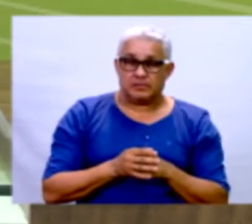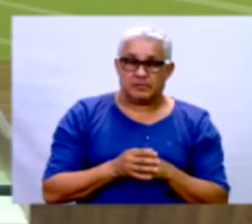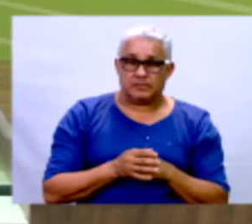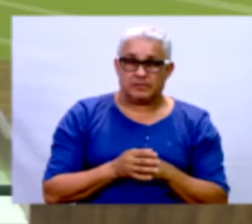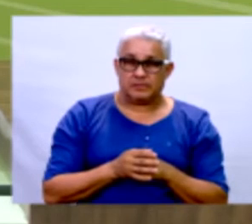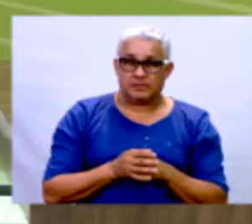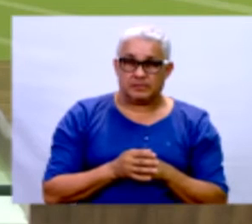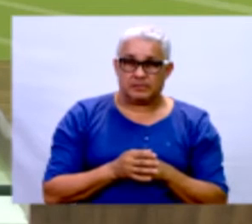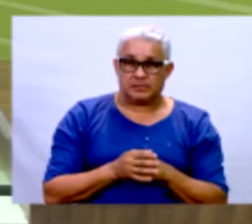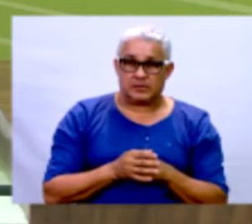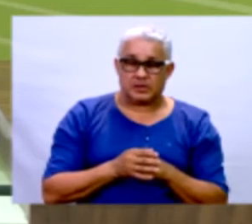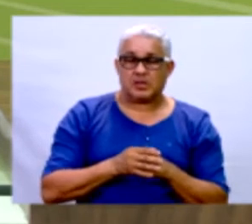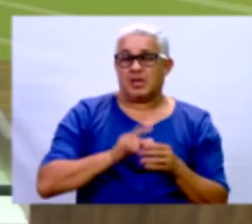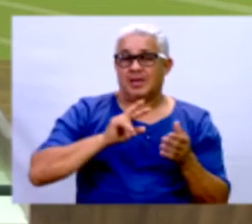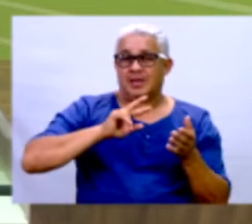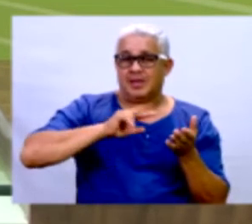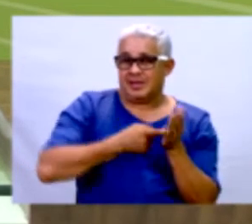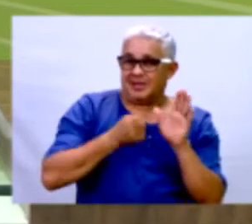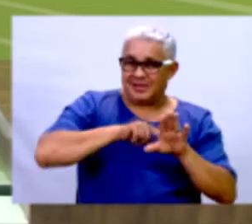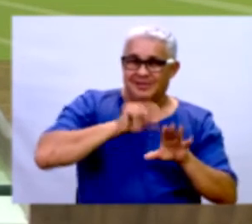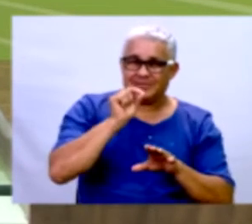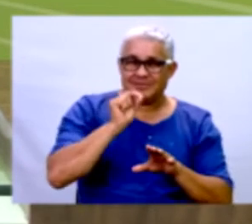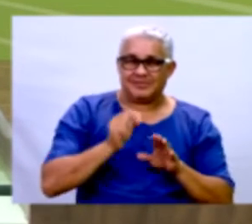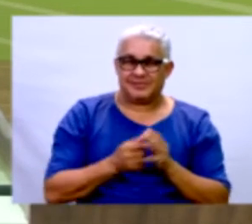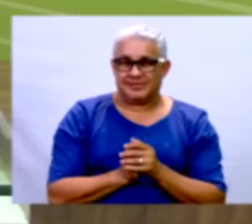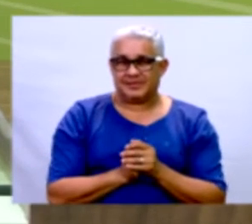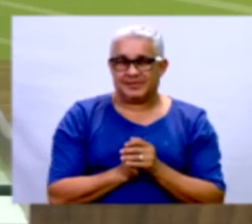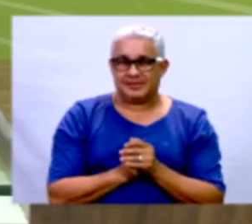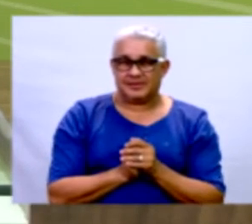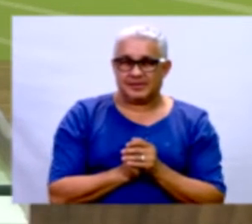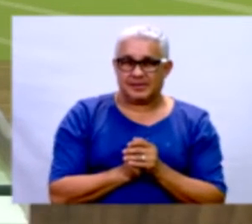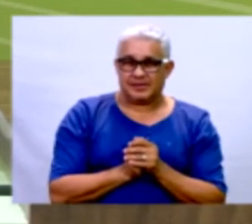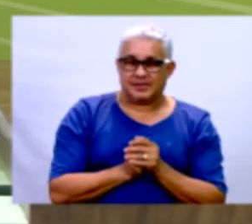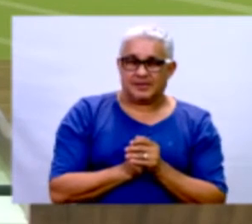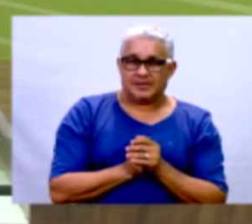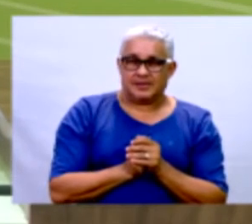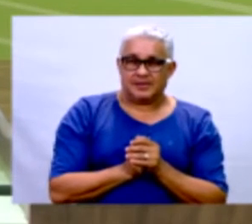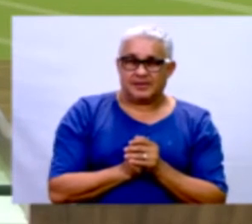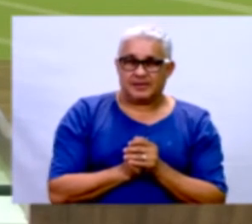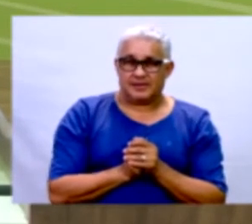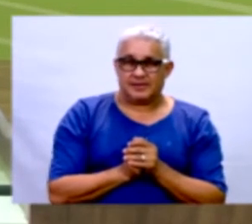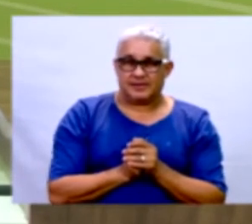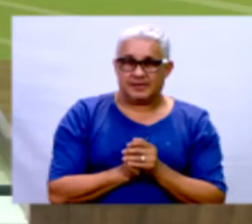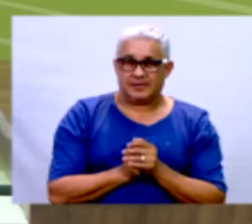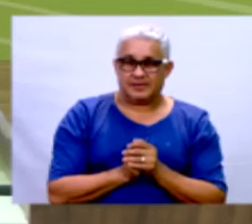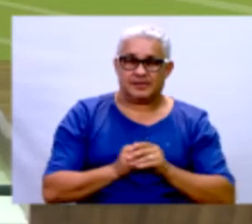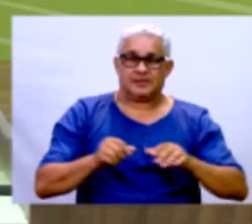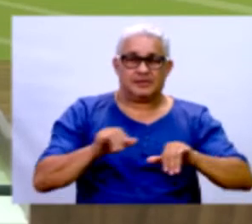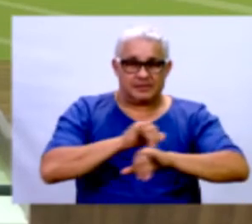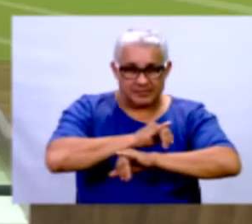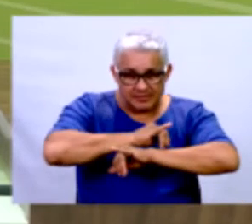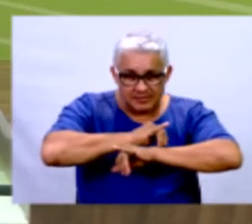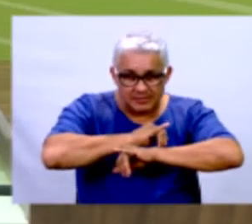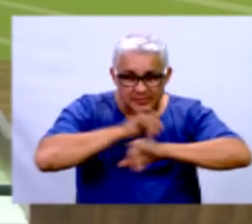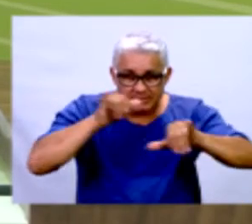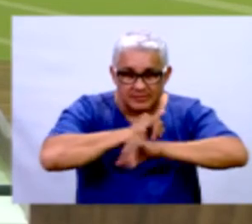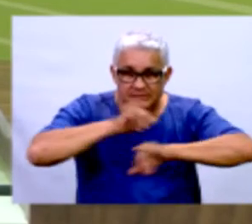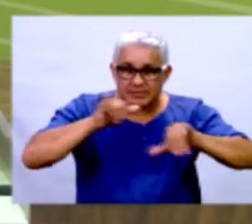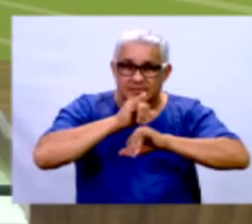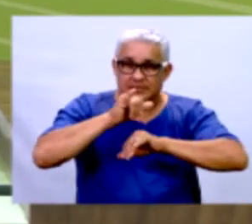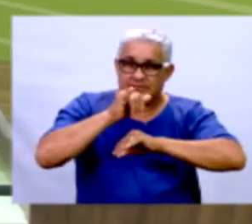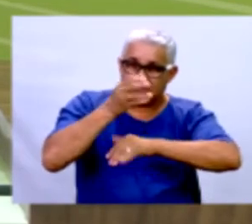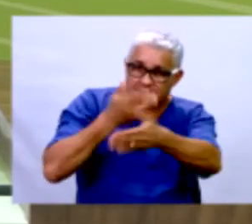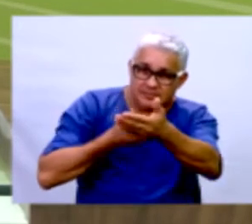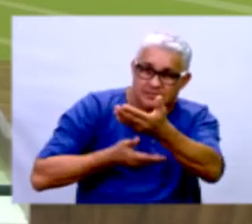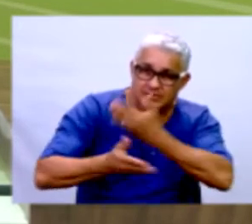se a gente fosse traduzir um pouco ao pé da letra. Então, na verdade, é transferência desse estado representativo, é a transferência dessas